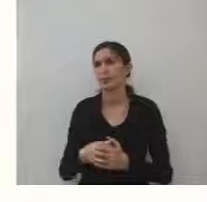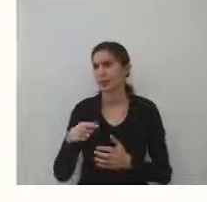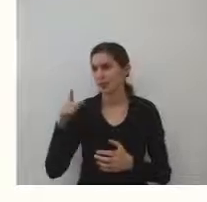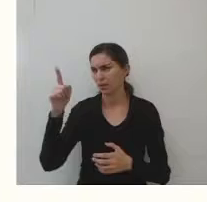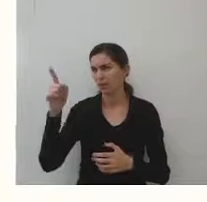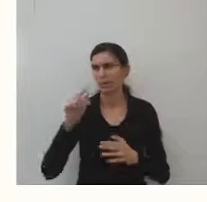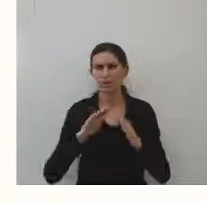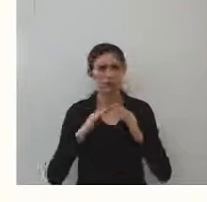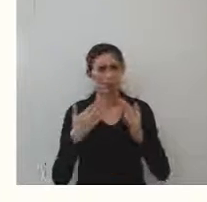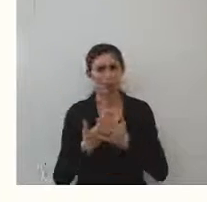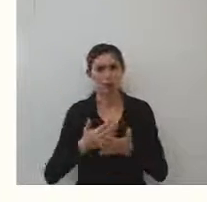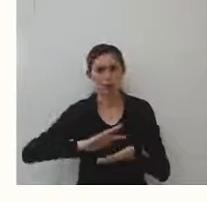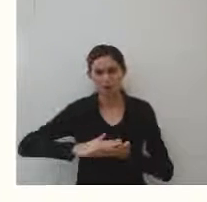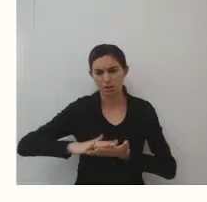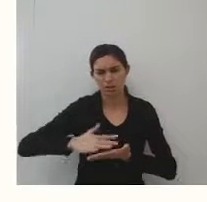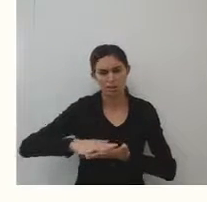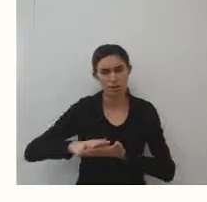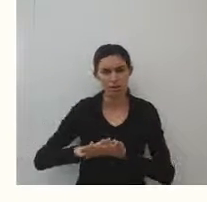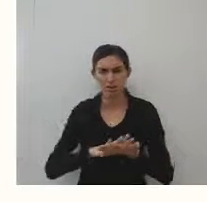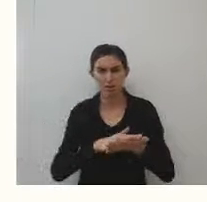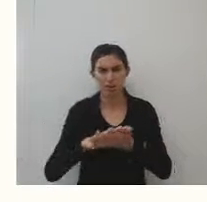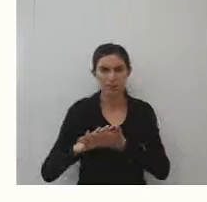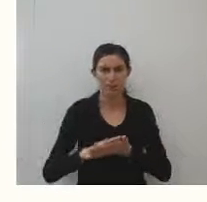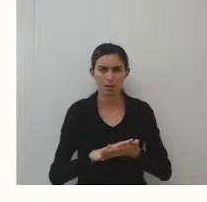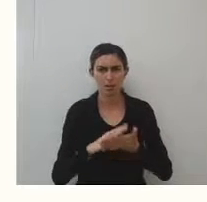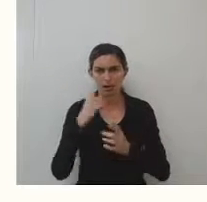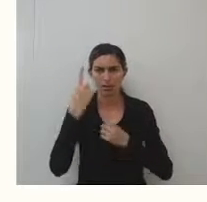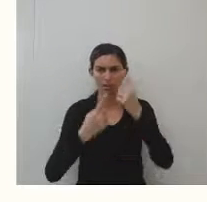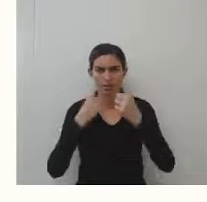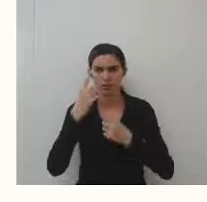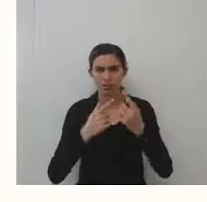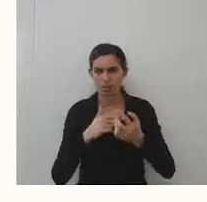Será que escola de samba é competição de dança?